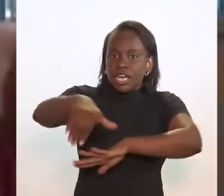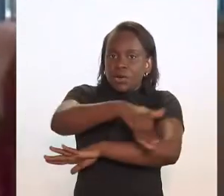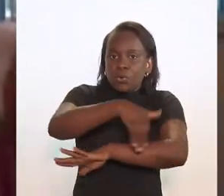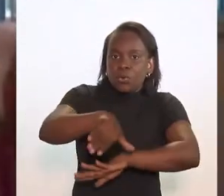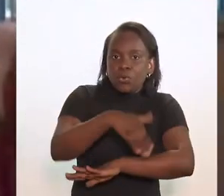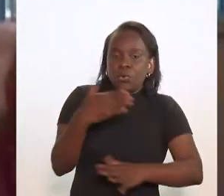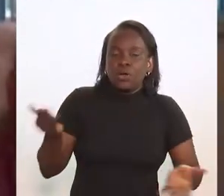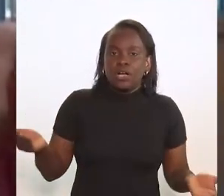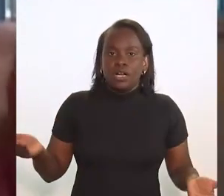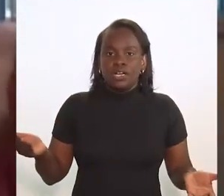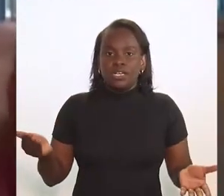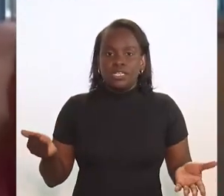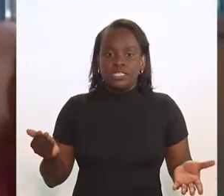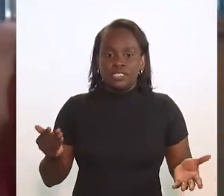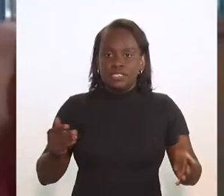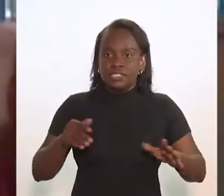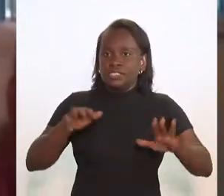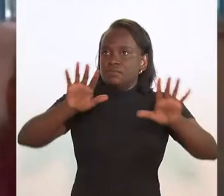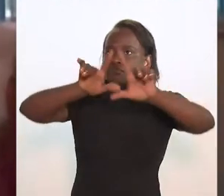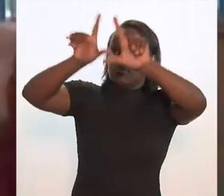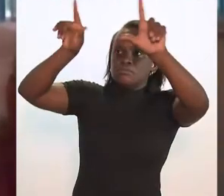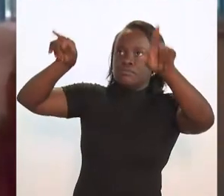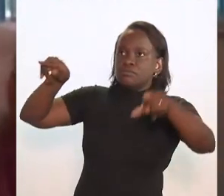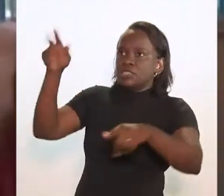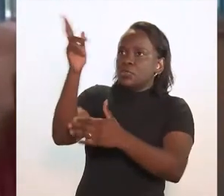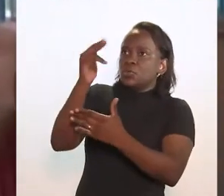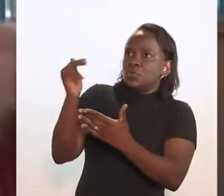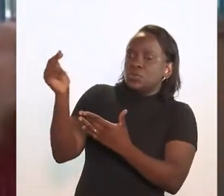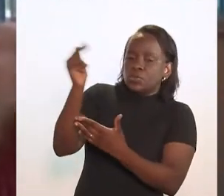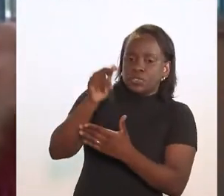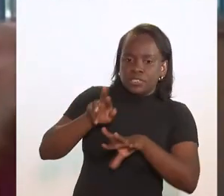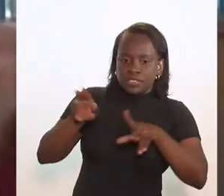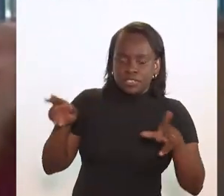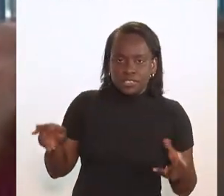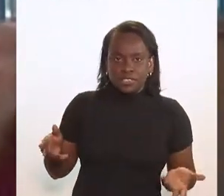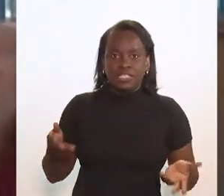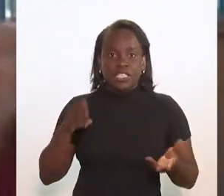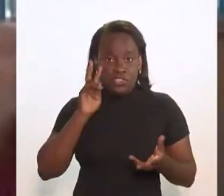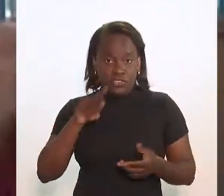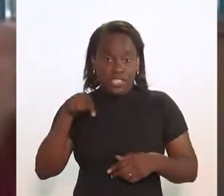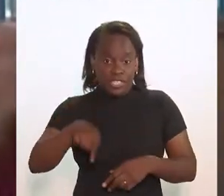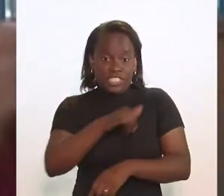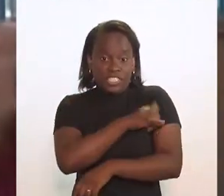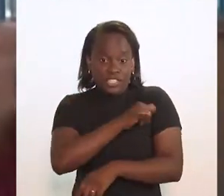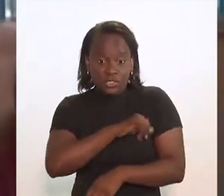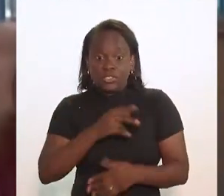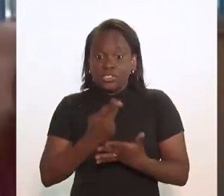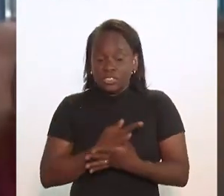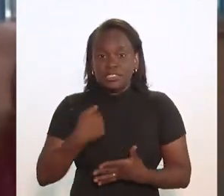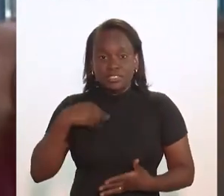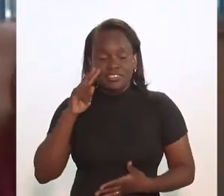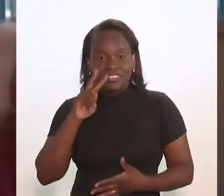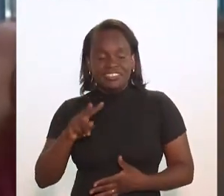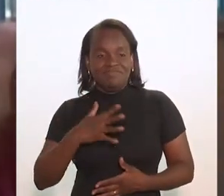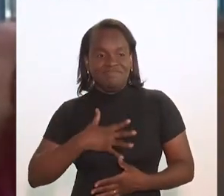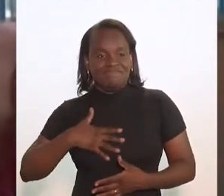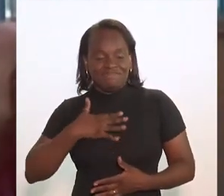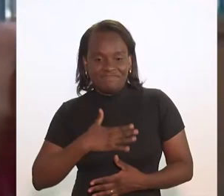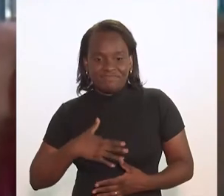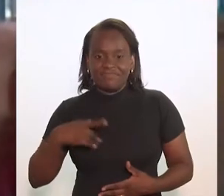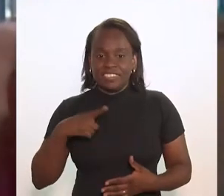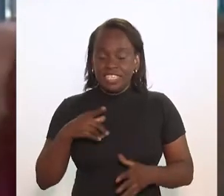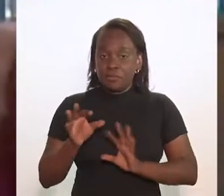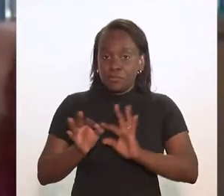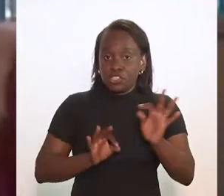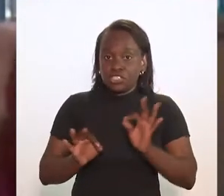de rua, os murais, né? Eu vi que está acontecendo aqui no Rio, eu li com grande alegria